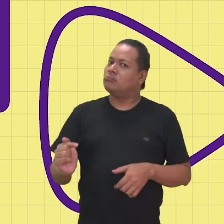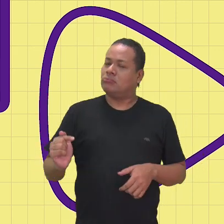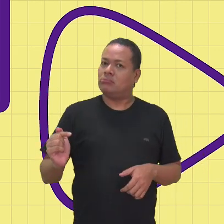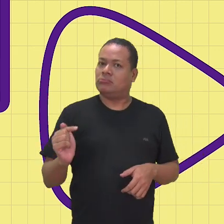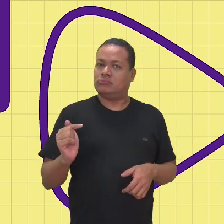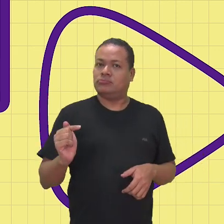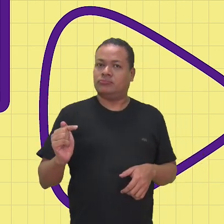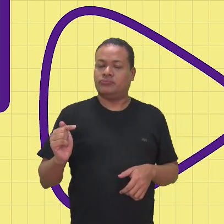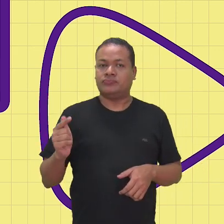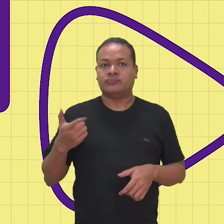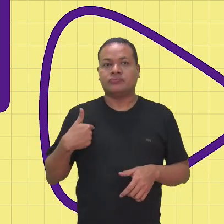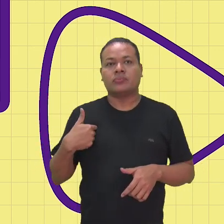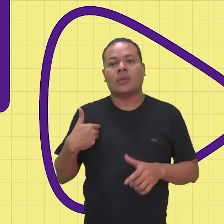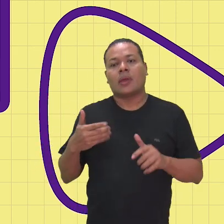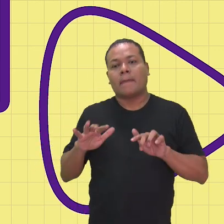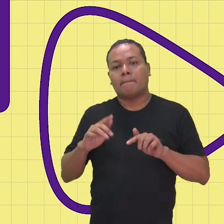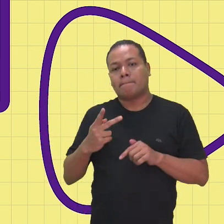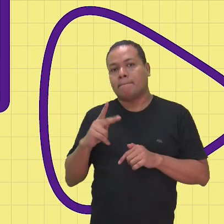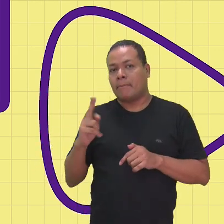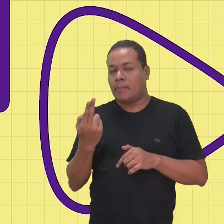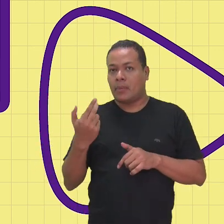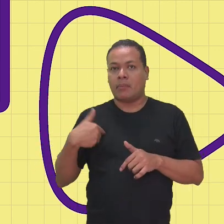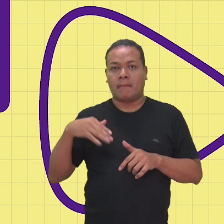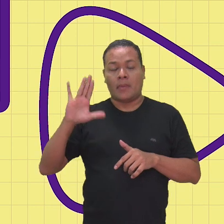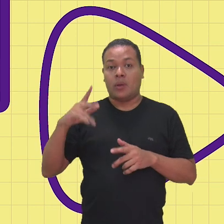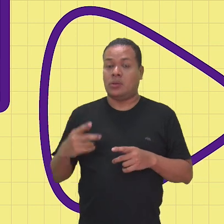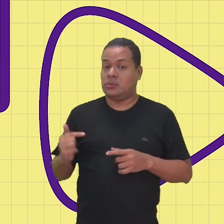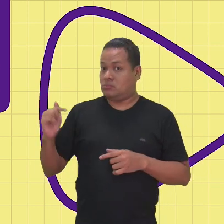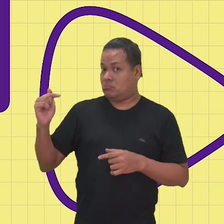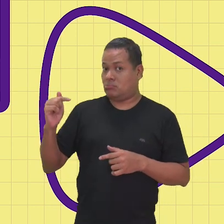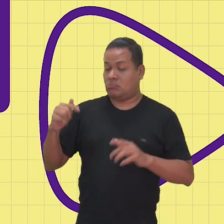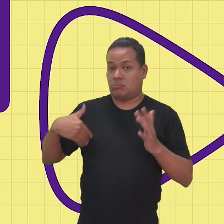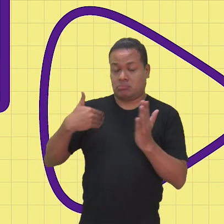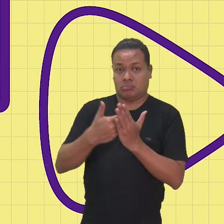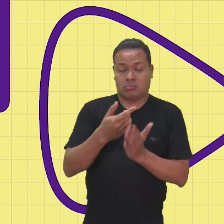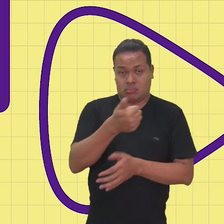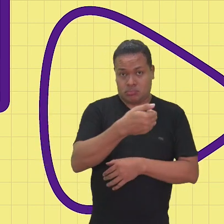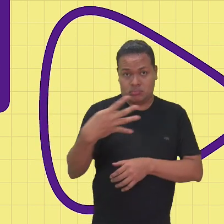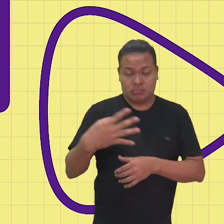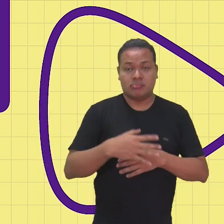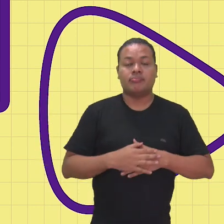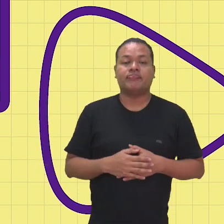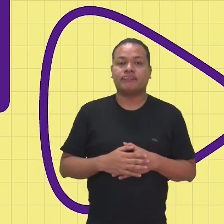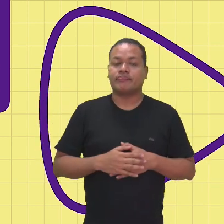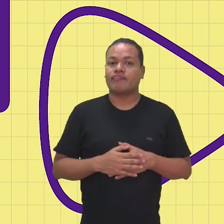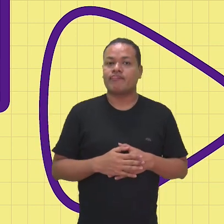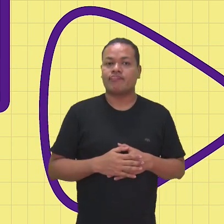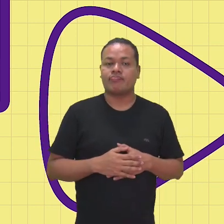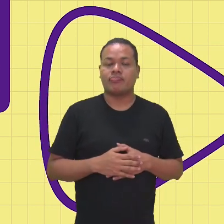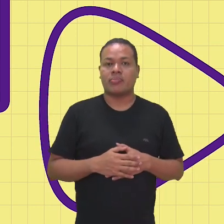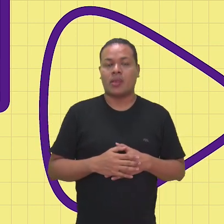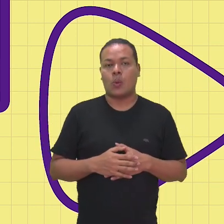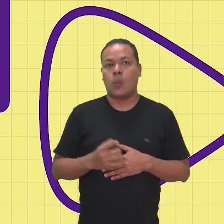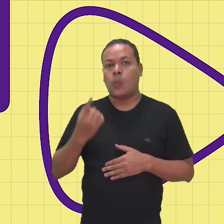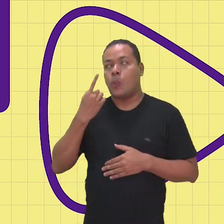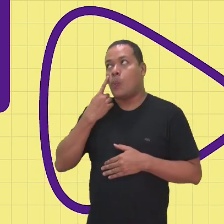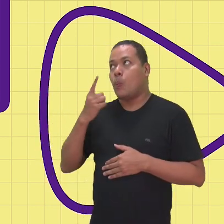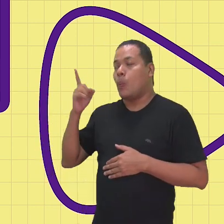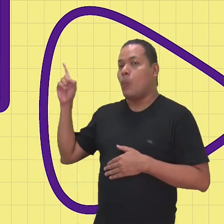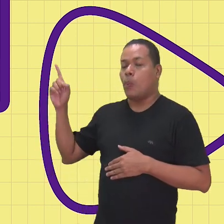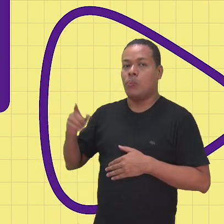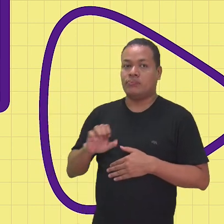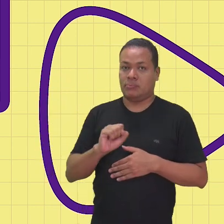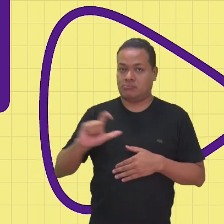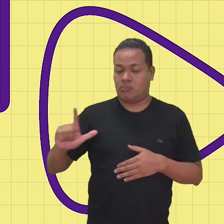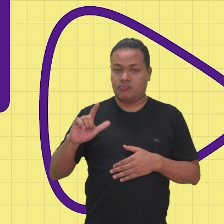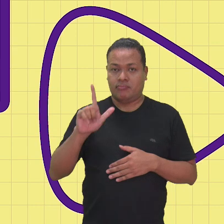substâncias básicas apresentam pH maior que 7 até 14, né? No produto da reação eu vou gerar sal e